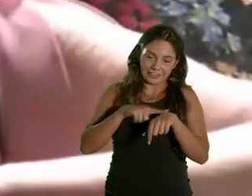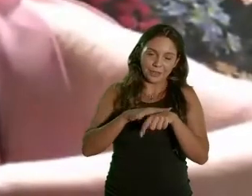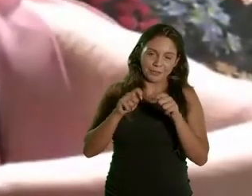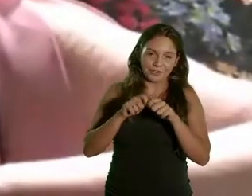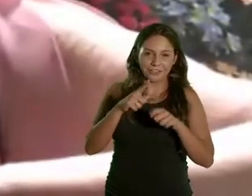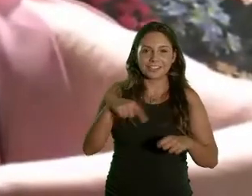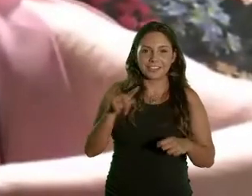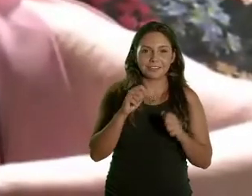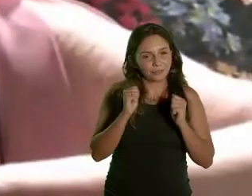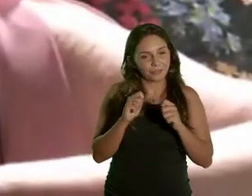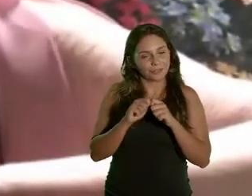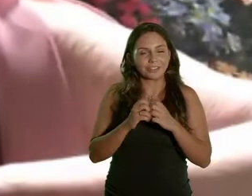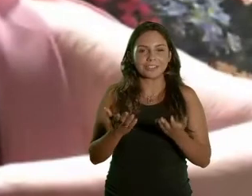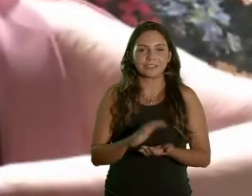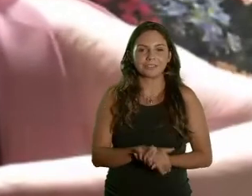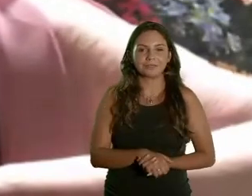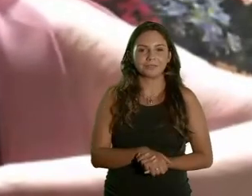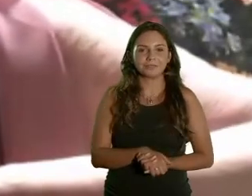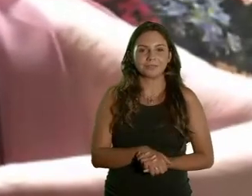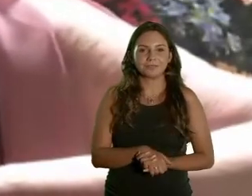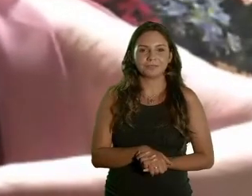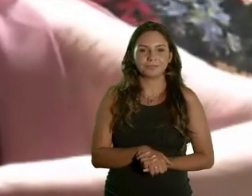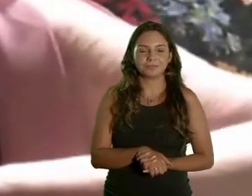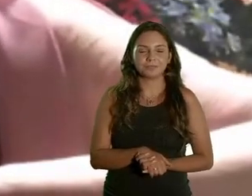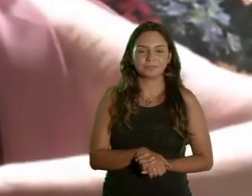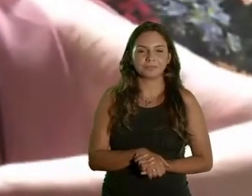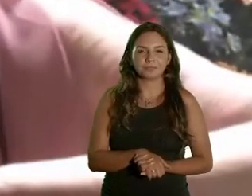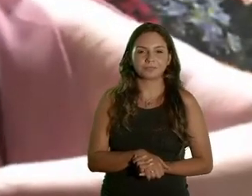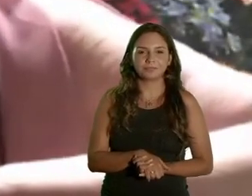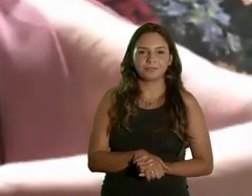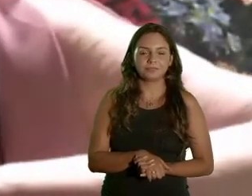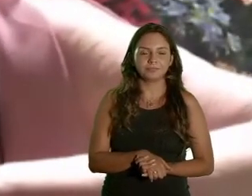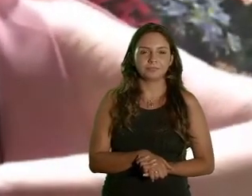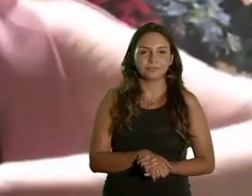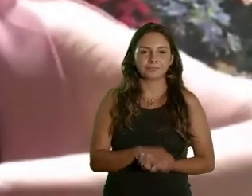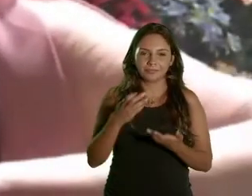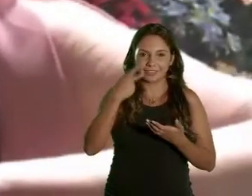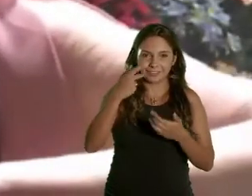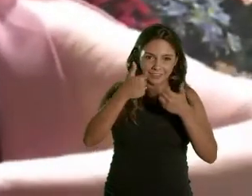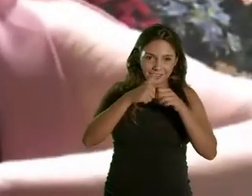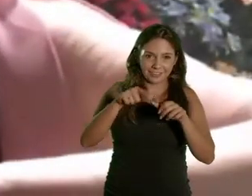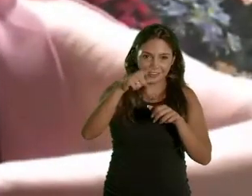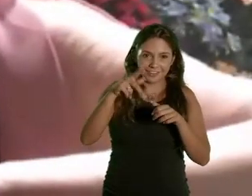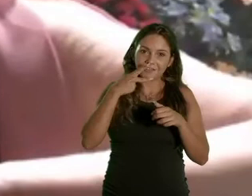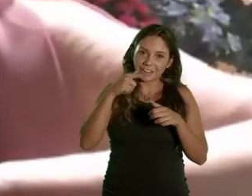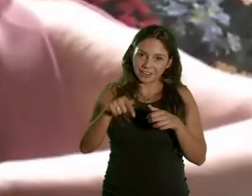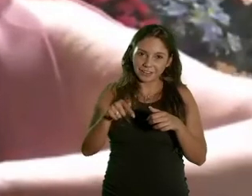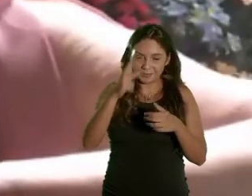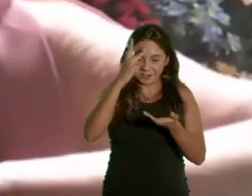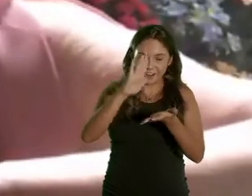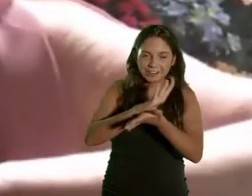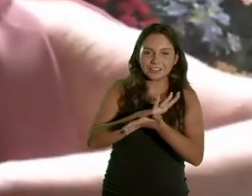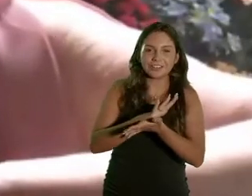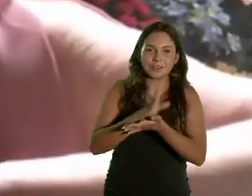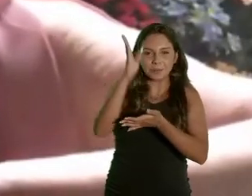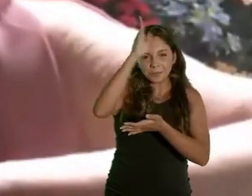isso. Posso fazer. Mas eu quero... dizer que estou muito feliz de estar falando aqui para Araxá,